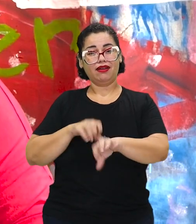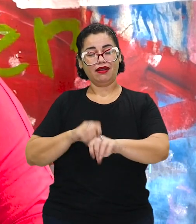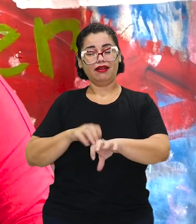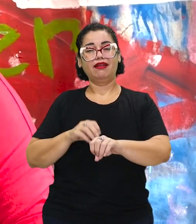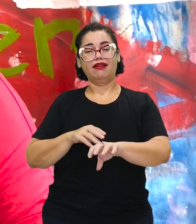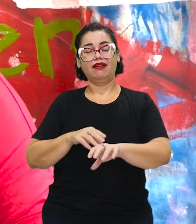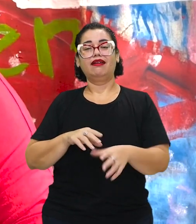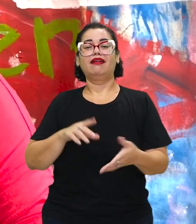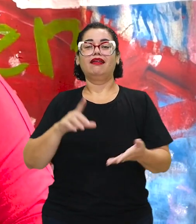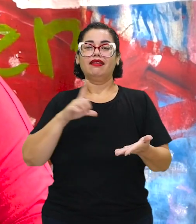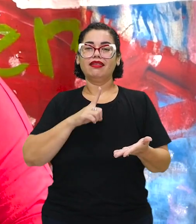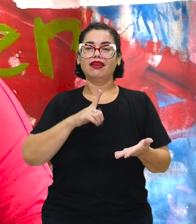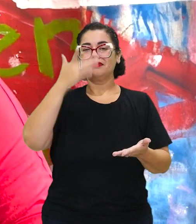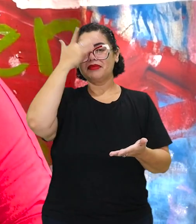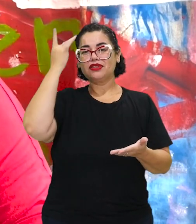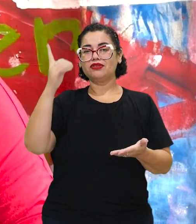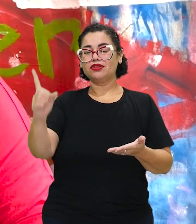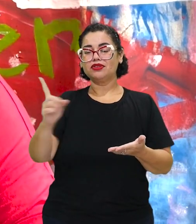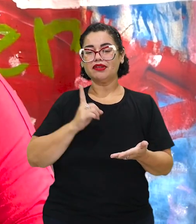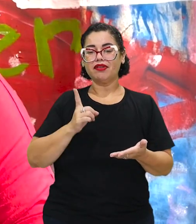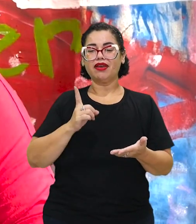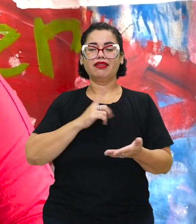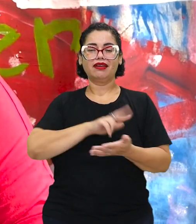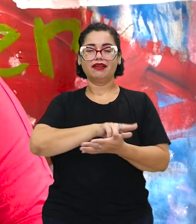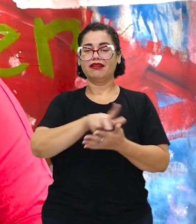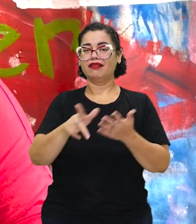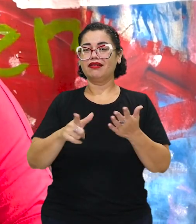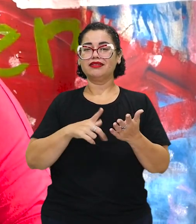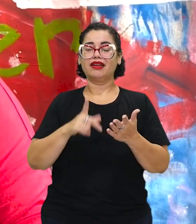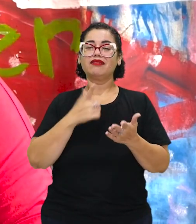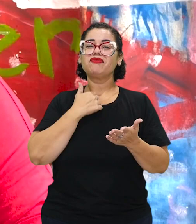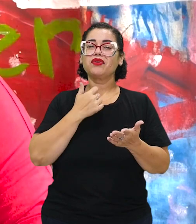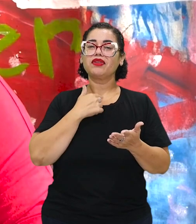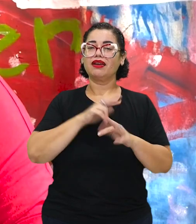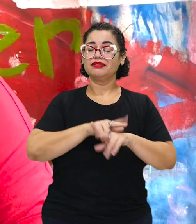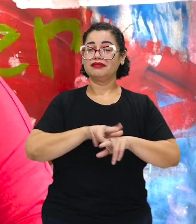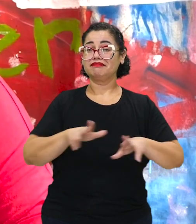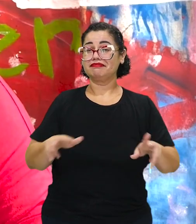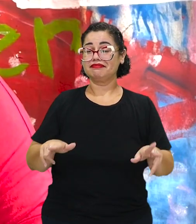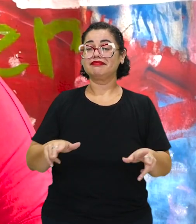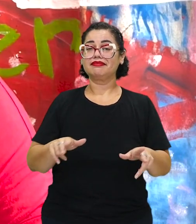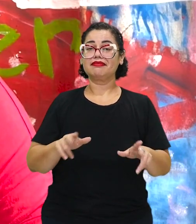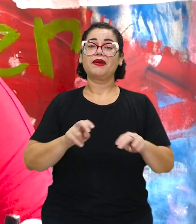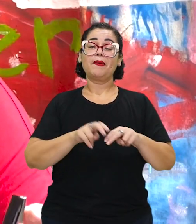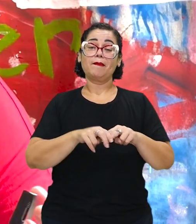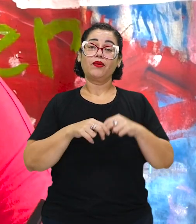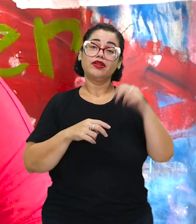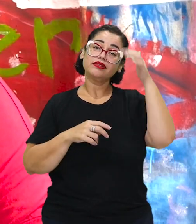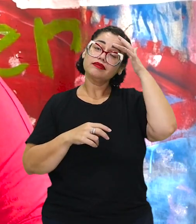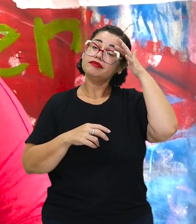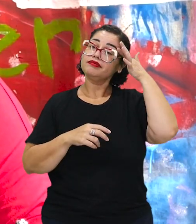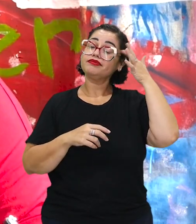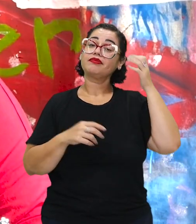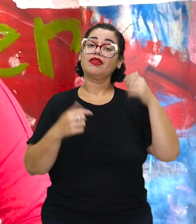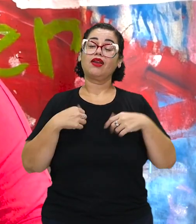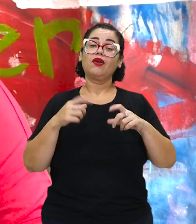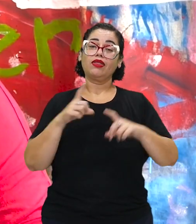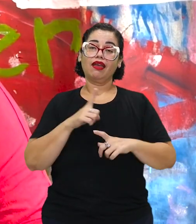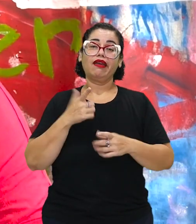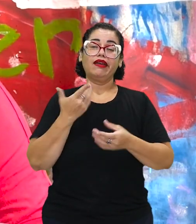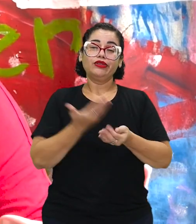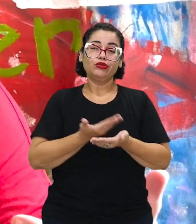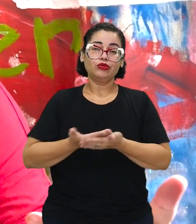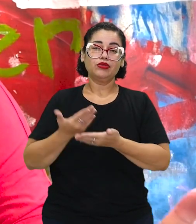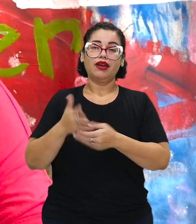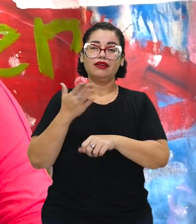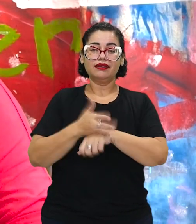aulas, tem gente que chega com várias vontades. Então, por isso até que eu tenho